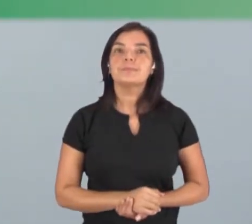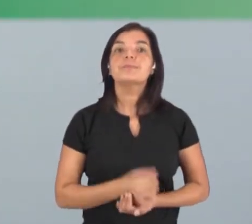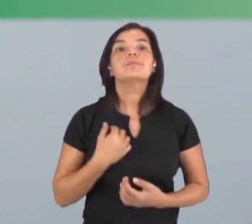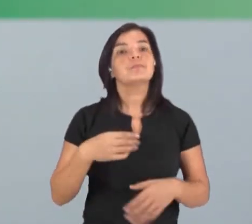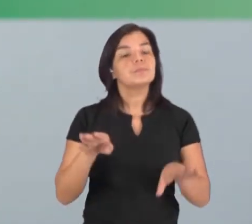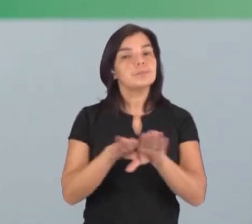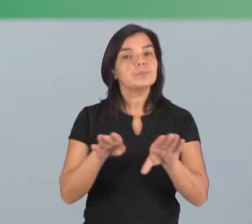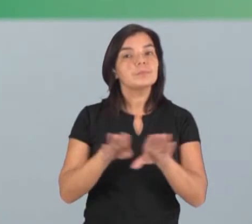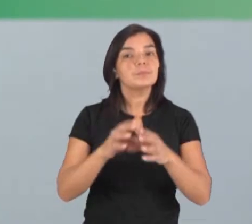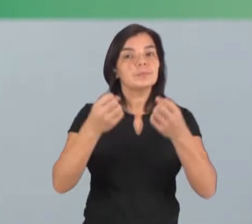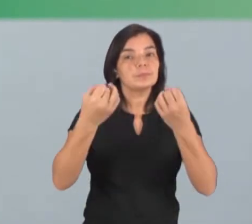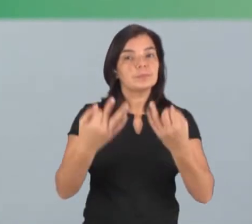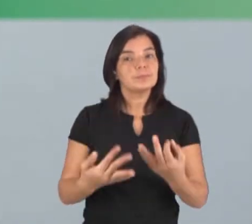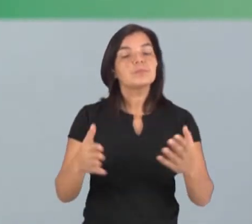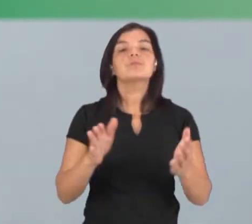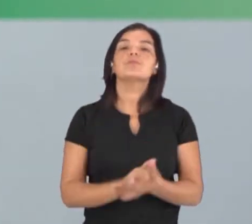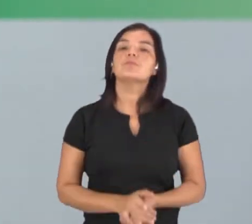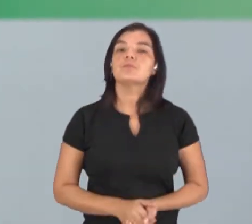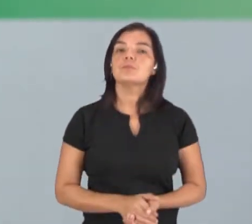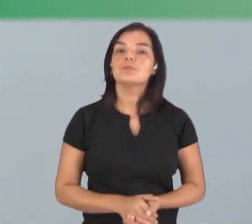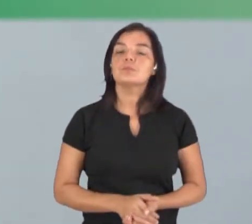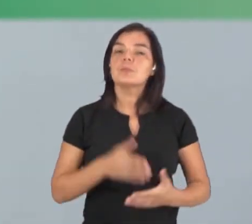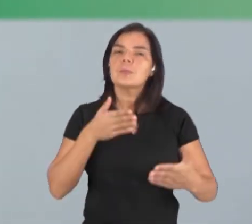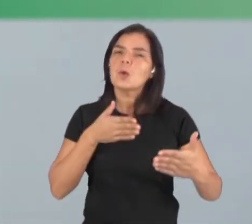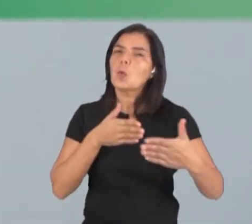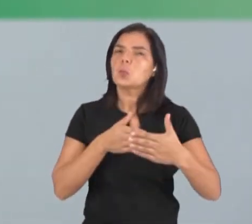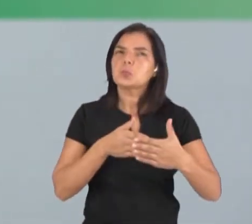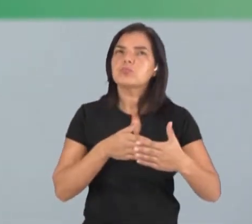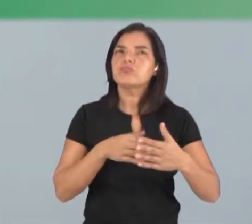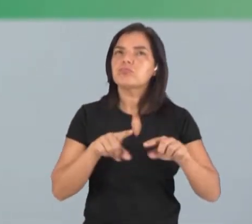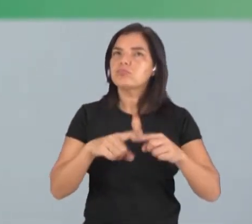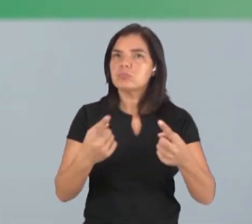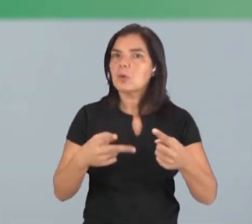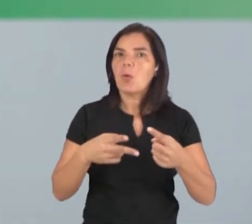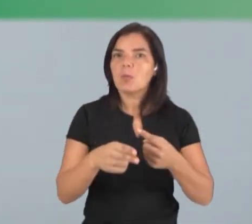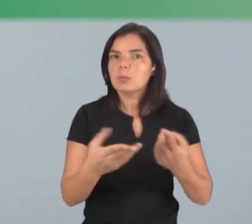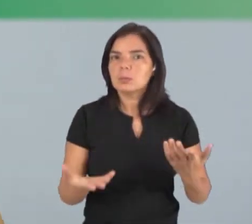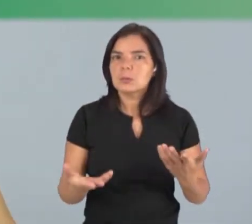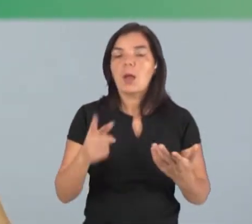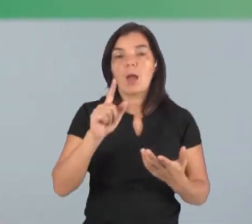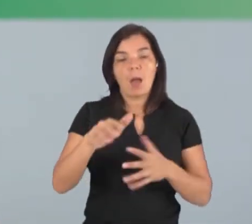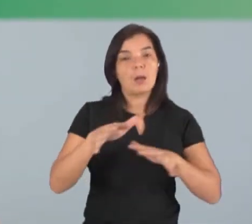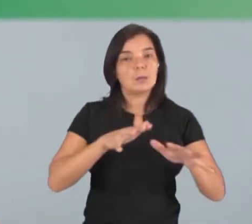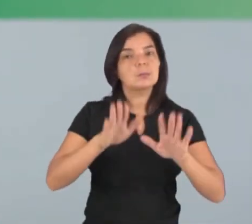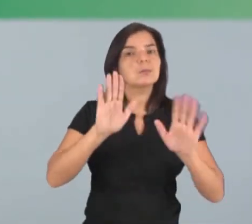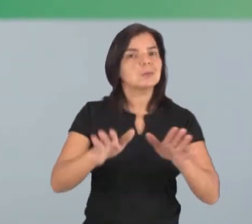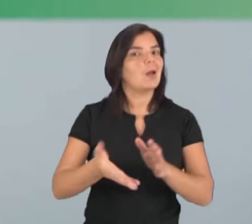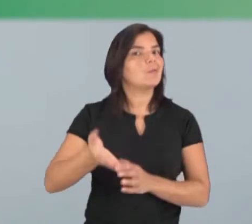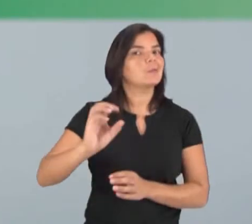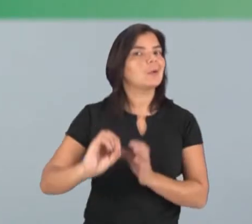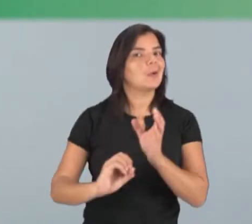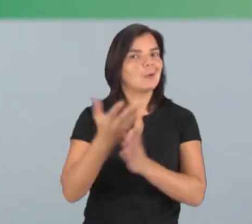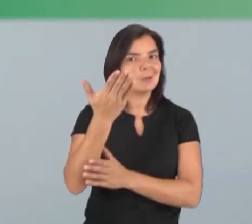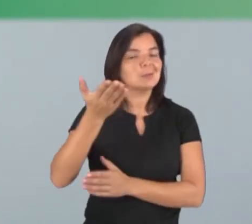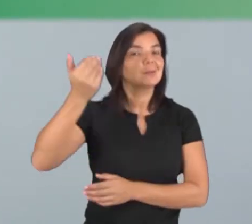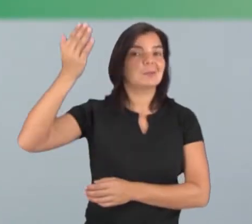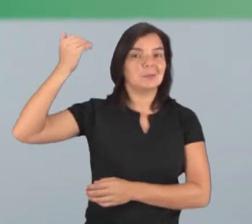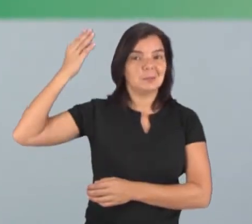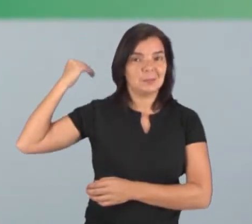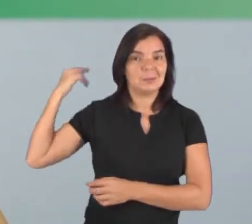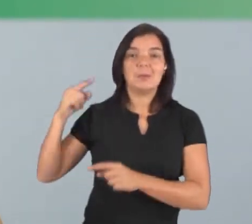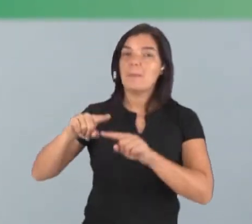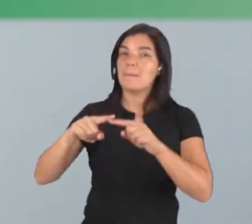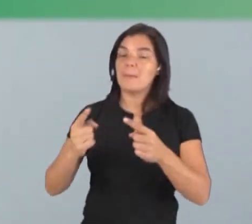A gente também pode falar, pessoal, sobre as ações interrompidas. O que são as ações interrompidas? É uma ação que estava acontecendo lá no